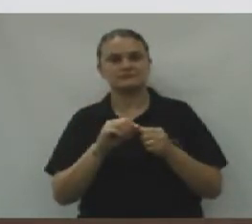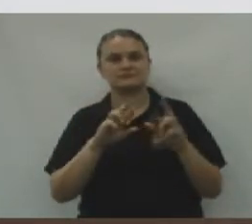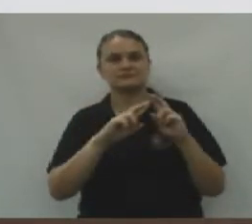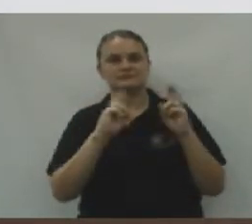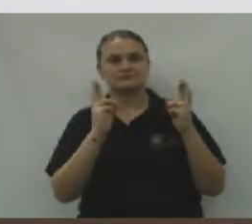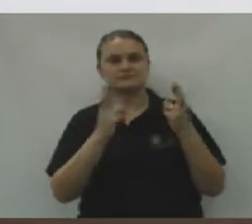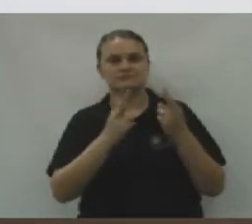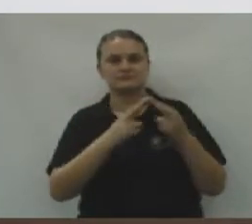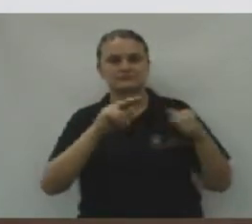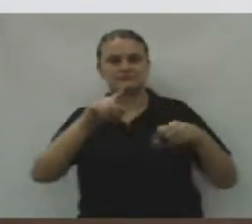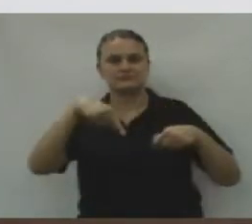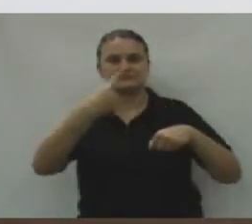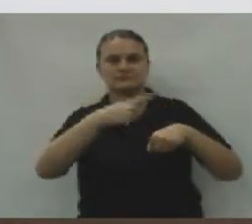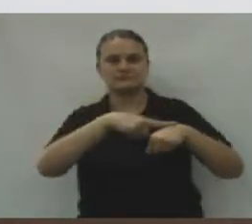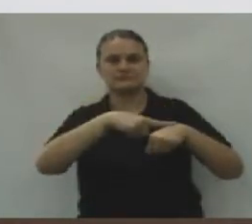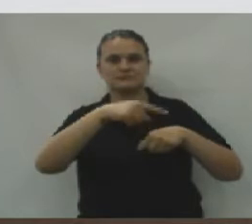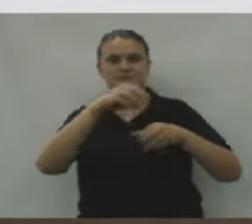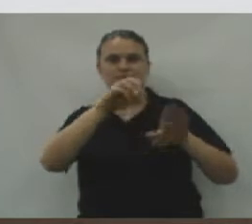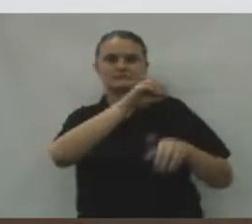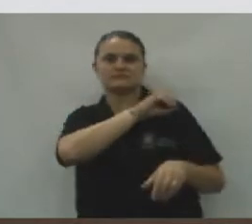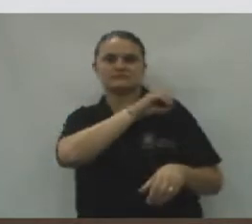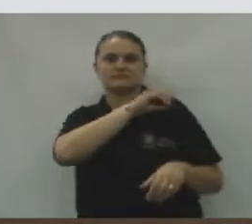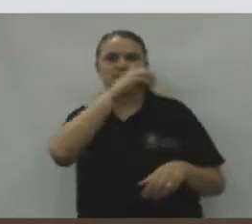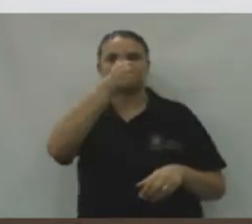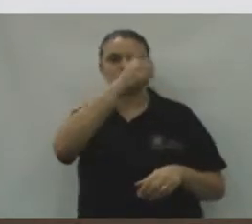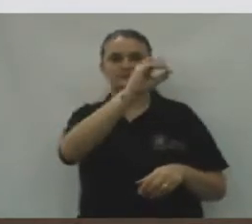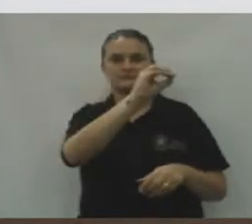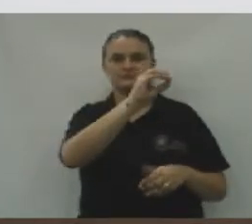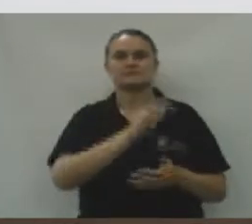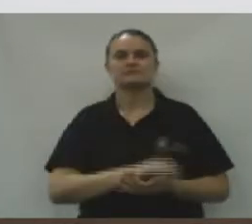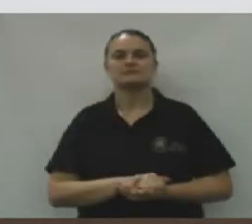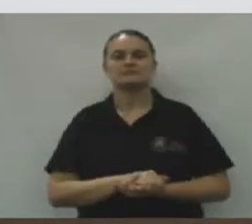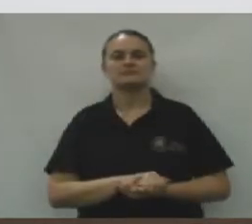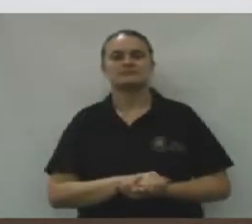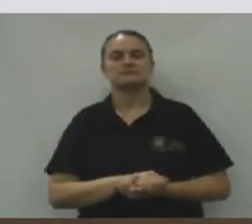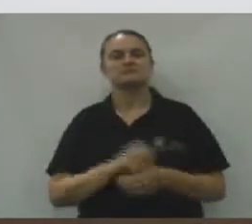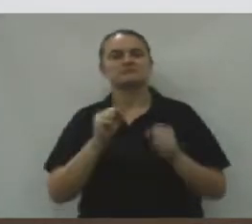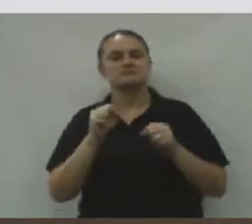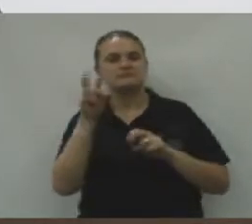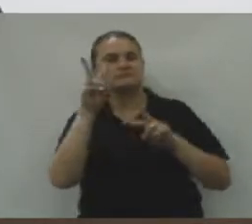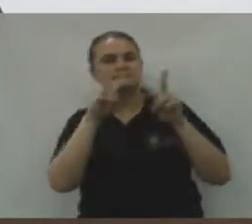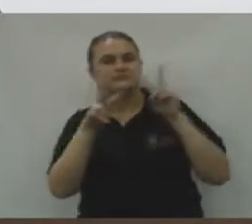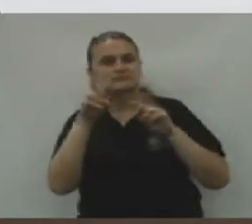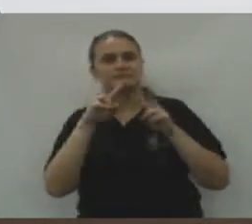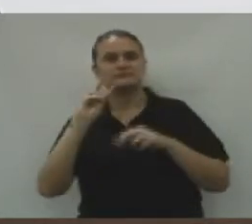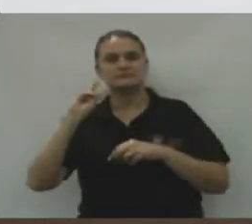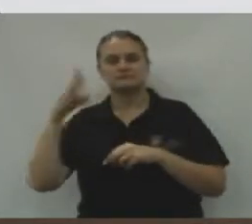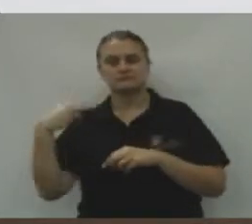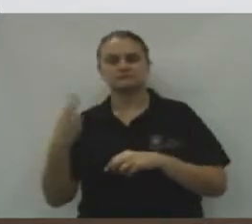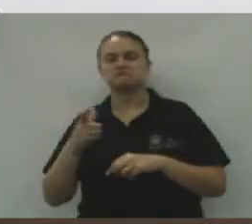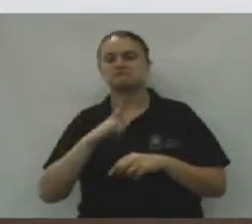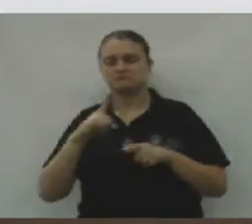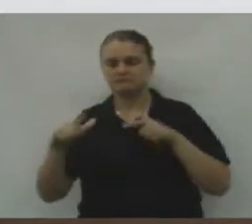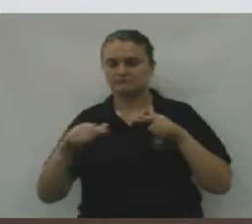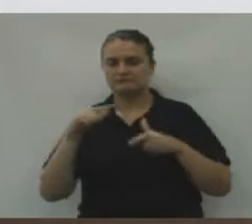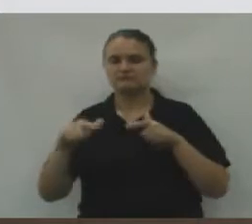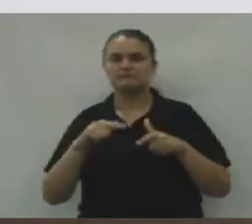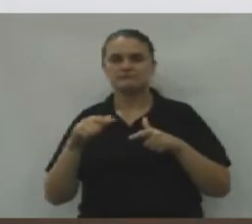reunião extraordinária número 10. Então, por aí dá para ver que os vereadores